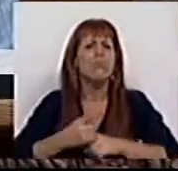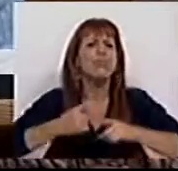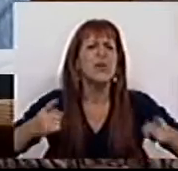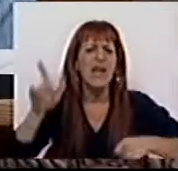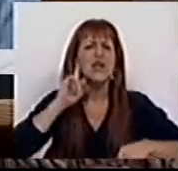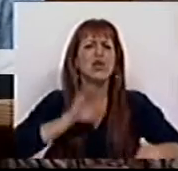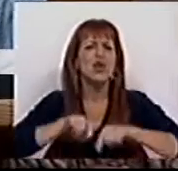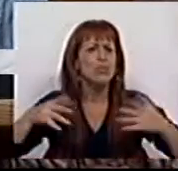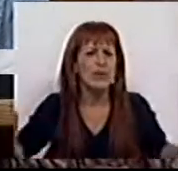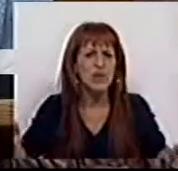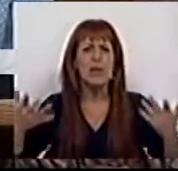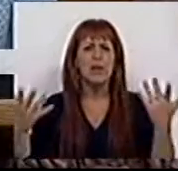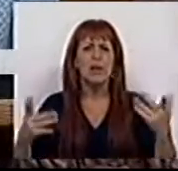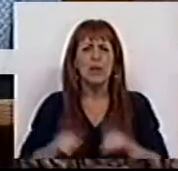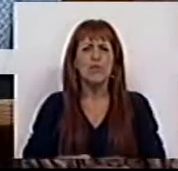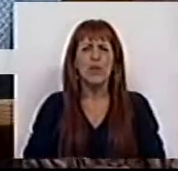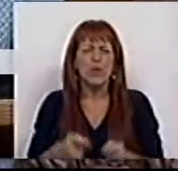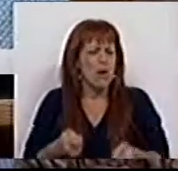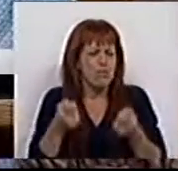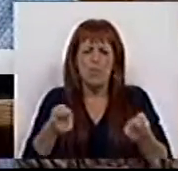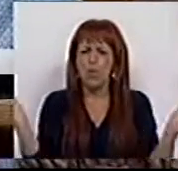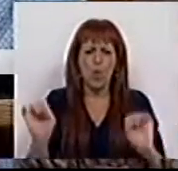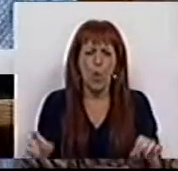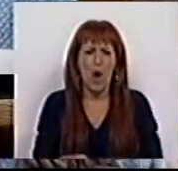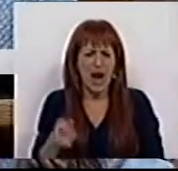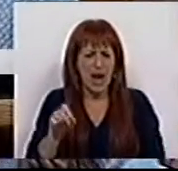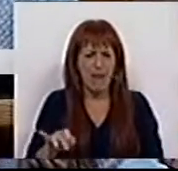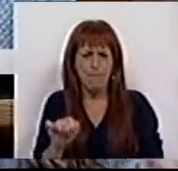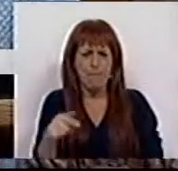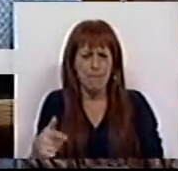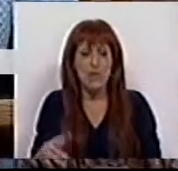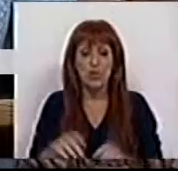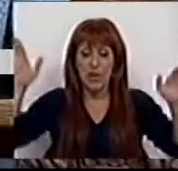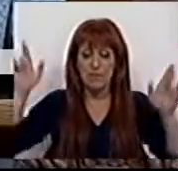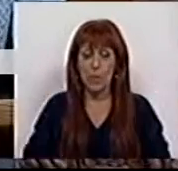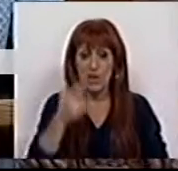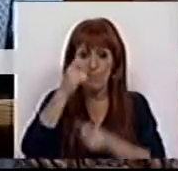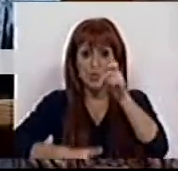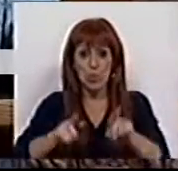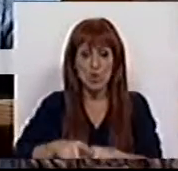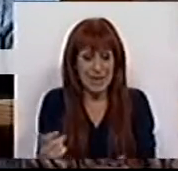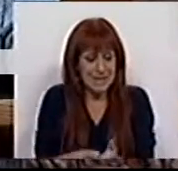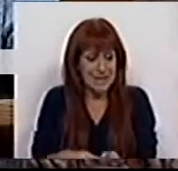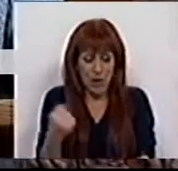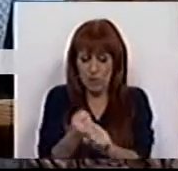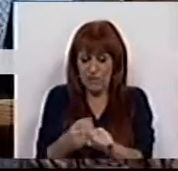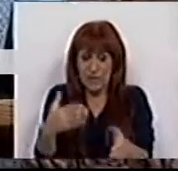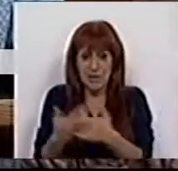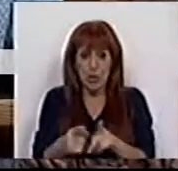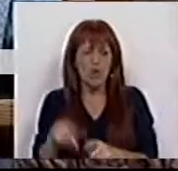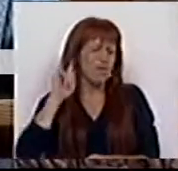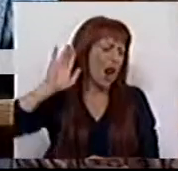Porquê, senhoras e senhores deputados, o desinvestimento feito na EMF? a redução de pessoal necessário ao serviço